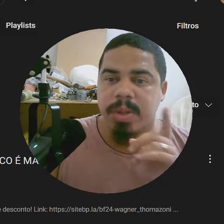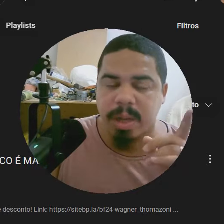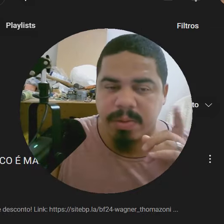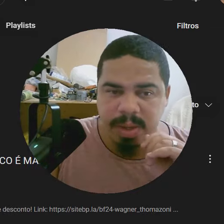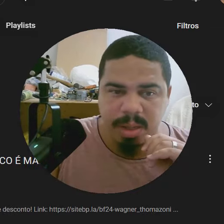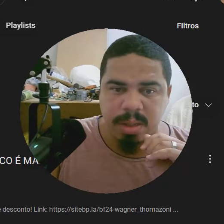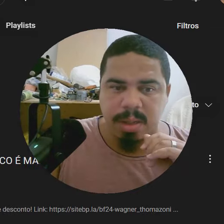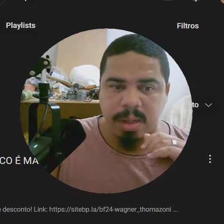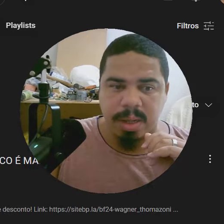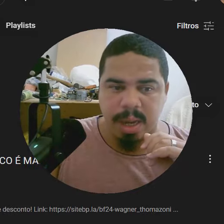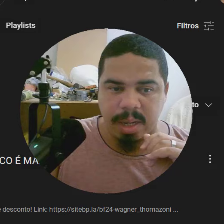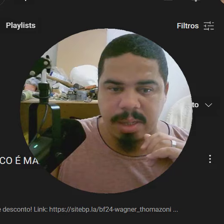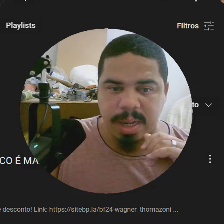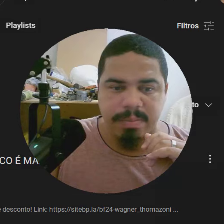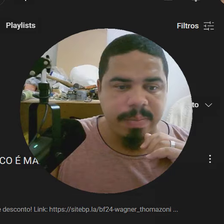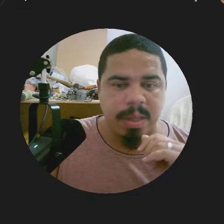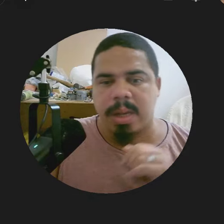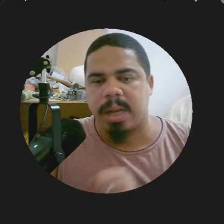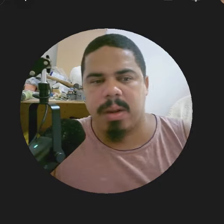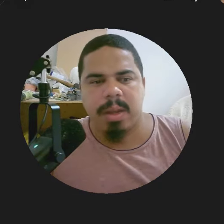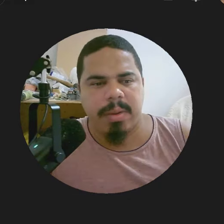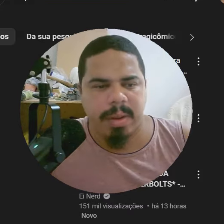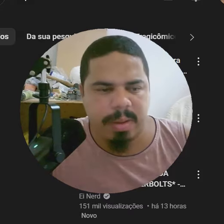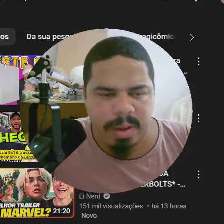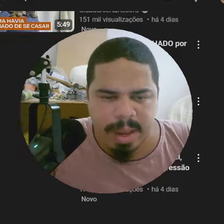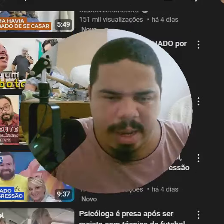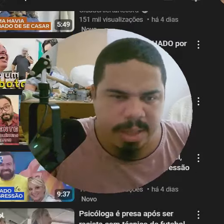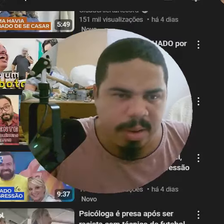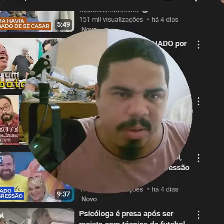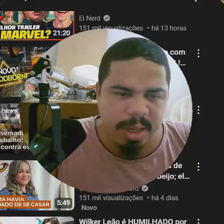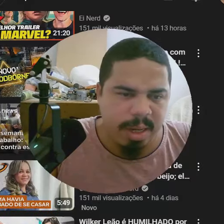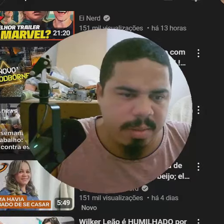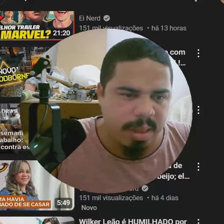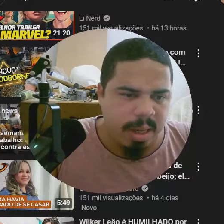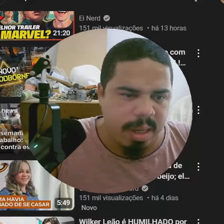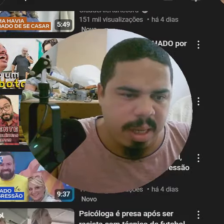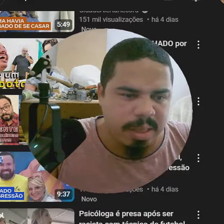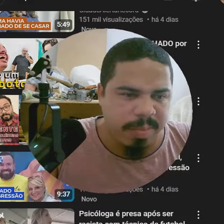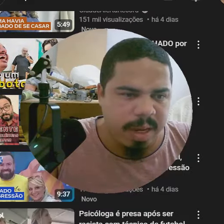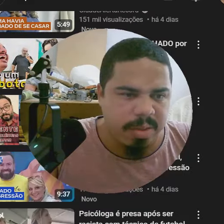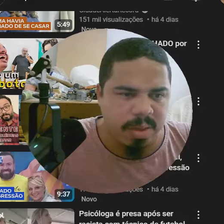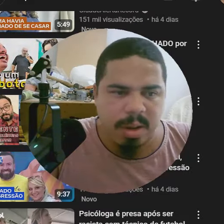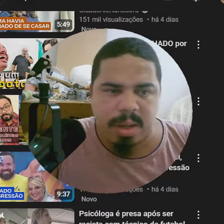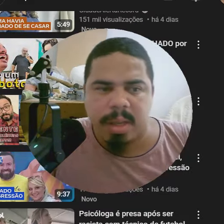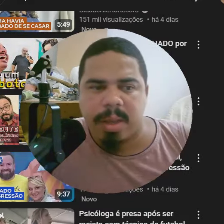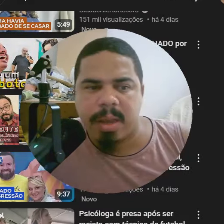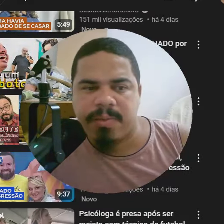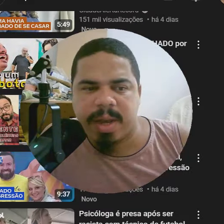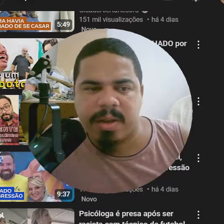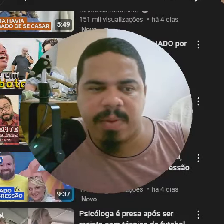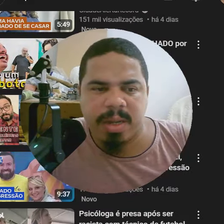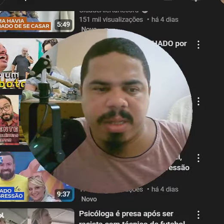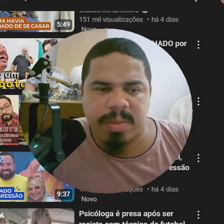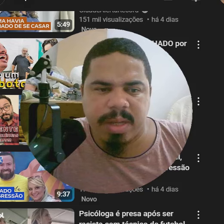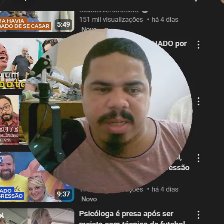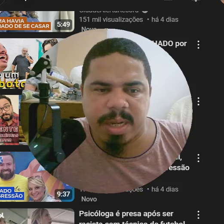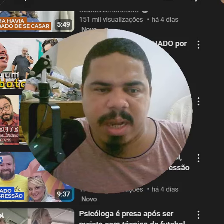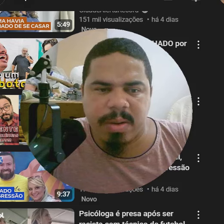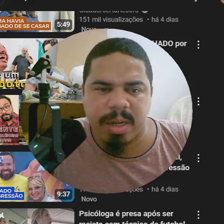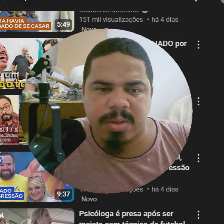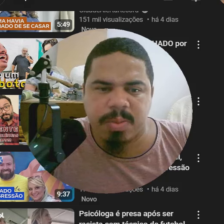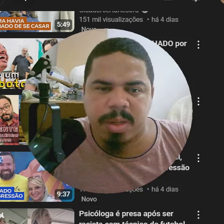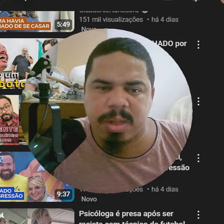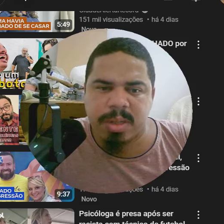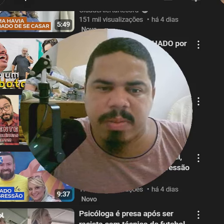Então depois eu quero ver ele, tá? Aqui, ó. Eu reagi ontem, né? E aí você pega aqui, ó. Eu ficaria feliz se aumentasse a